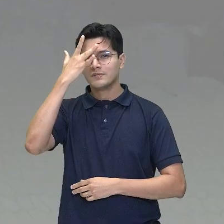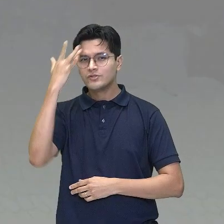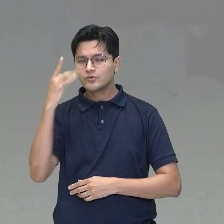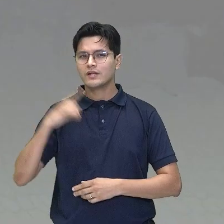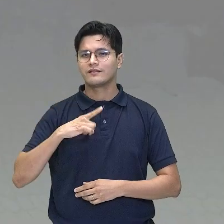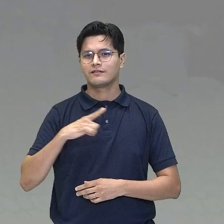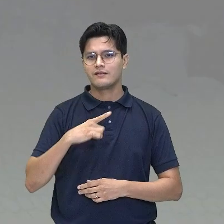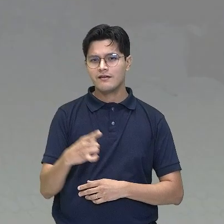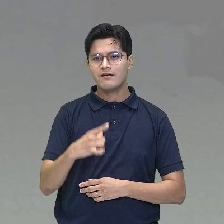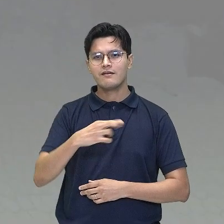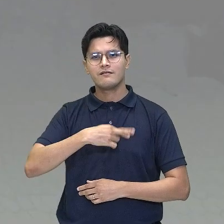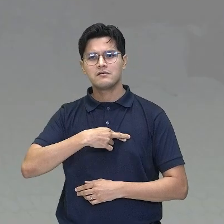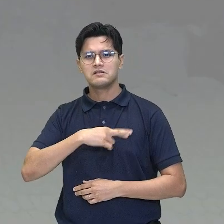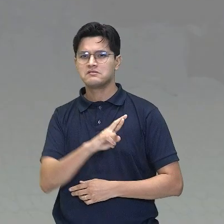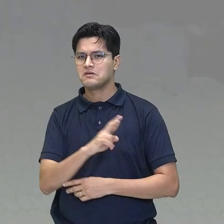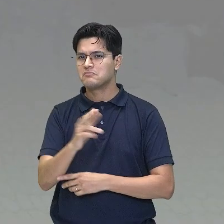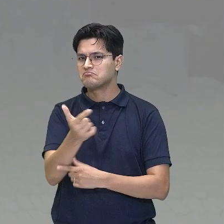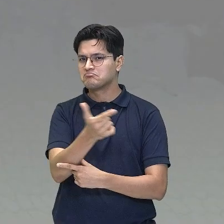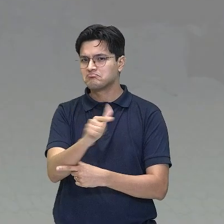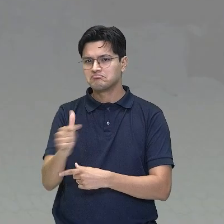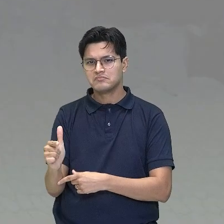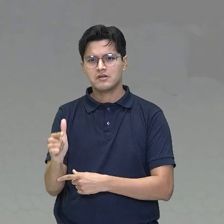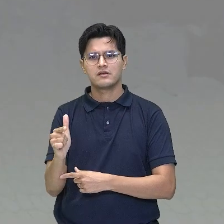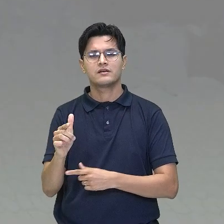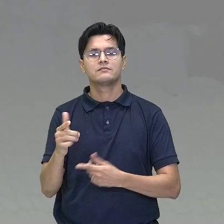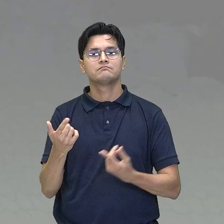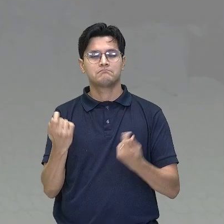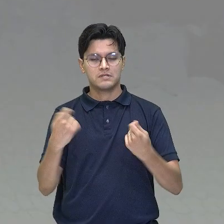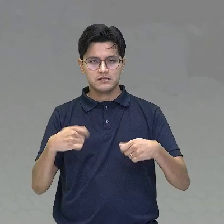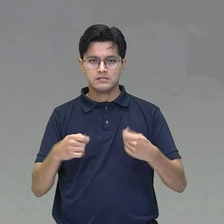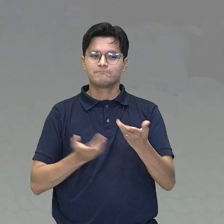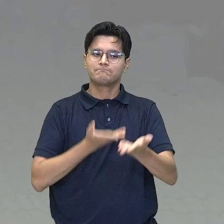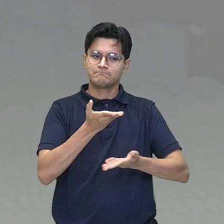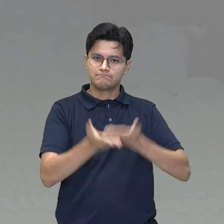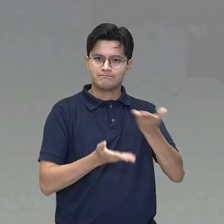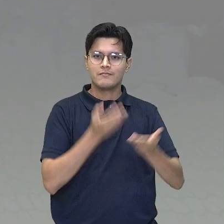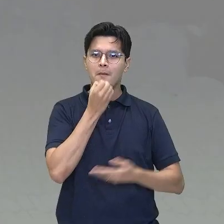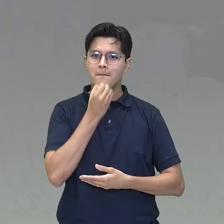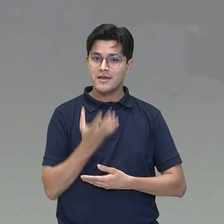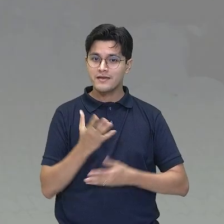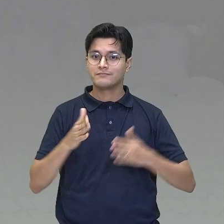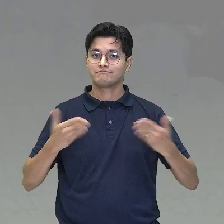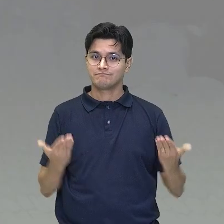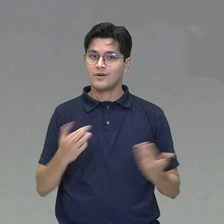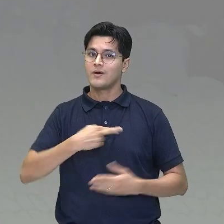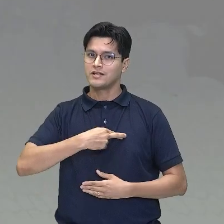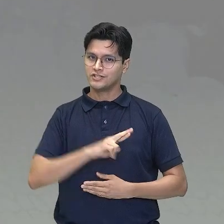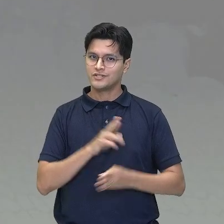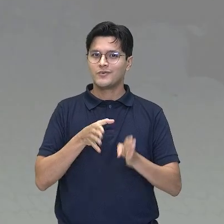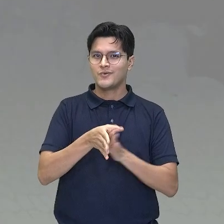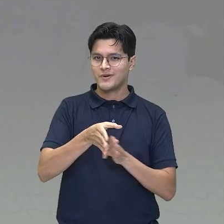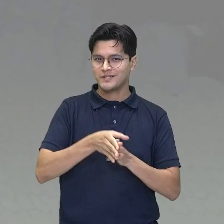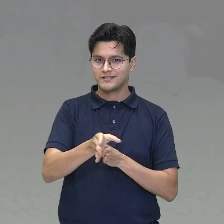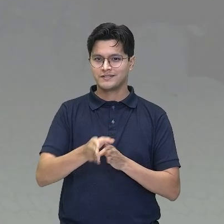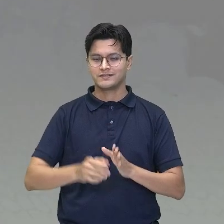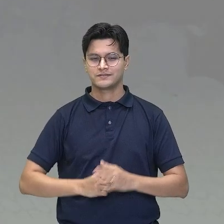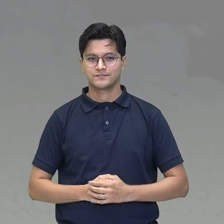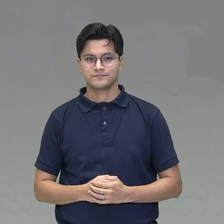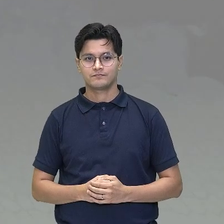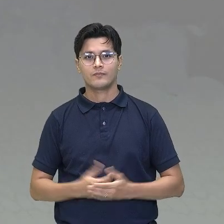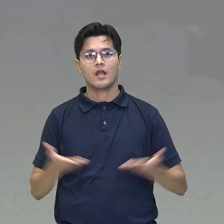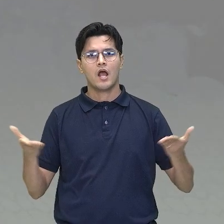harmoniosa, sem conflito. E agora nós vamos ver aí alguns exemplos, né, a ética dentro de alguns